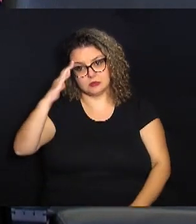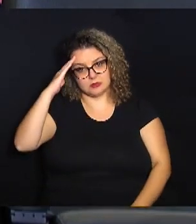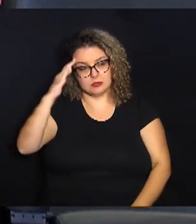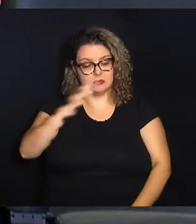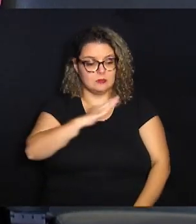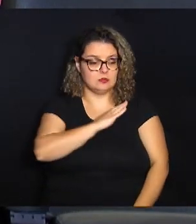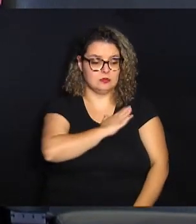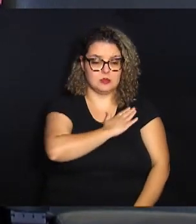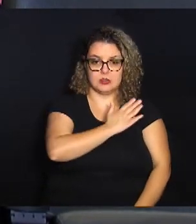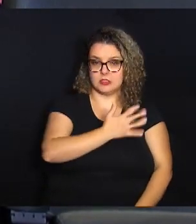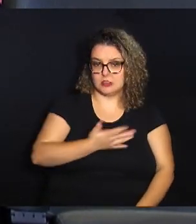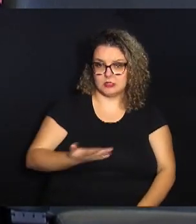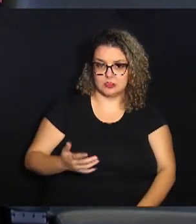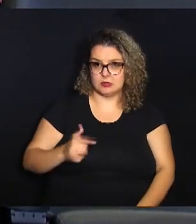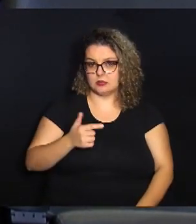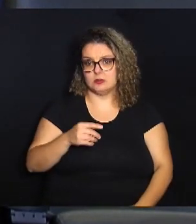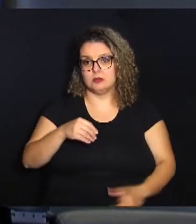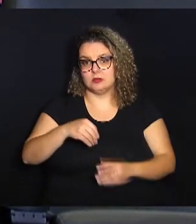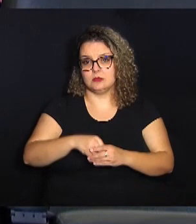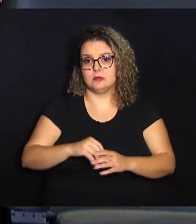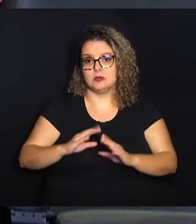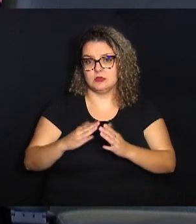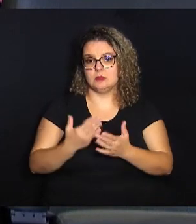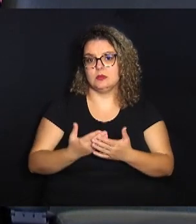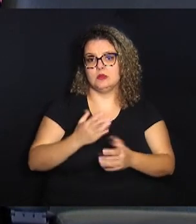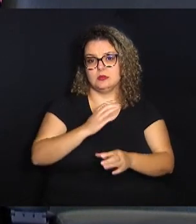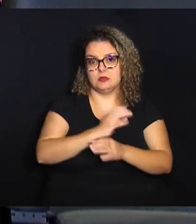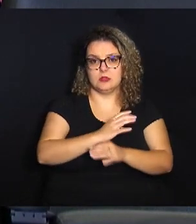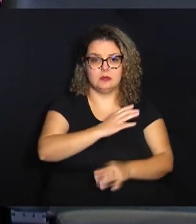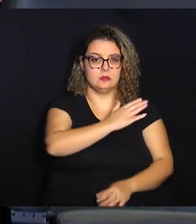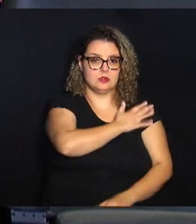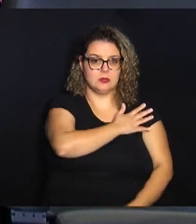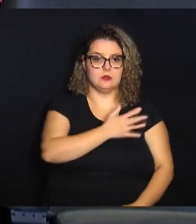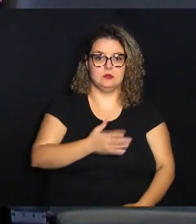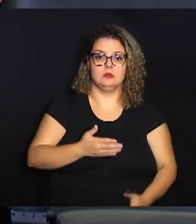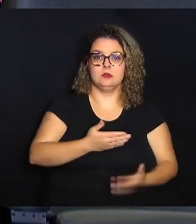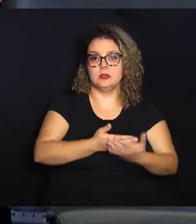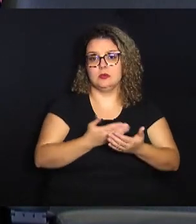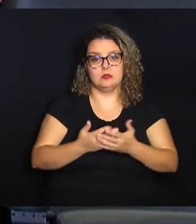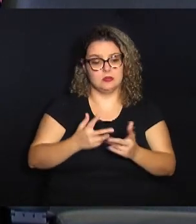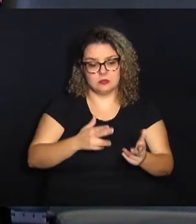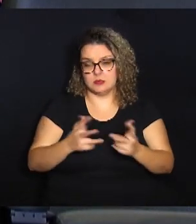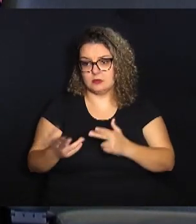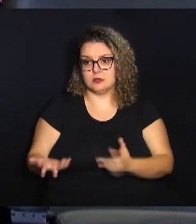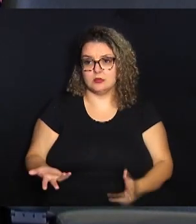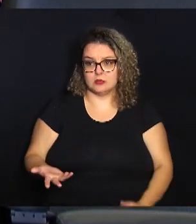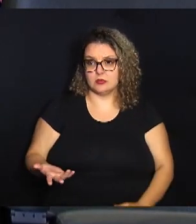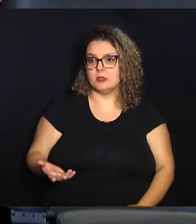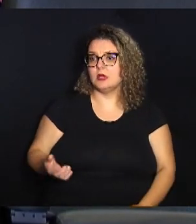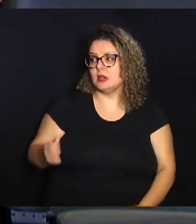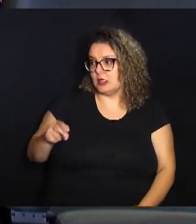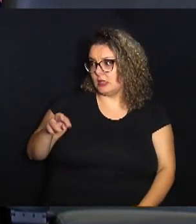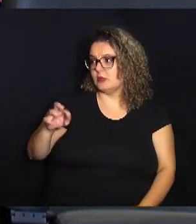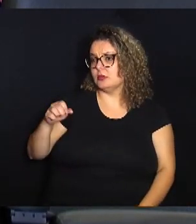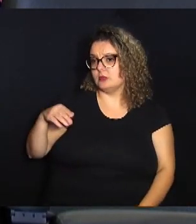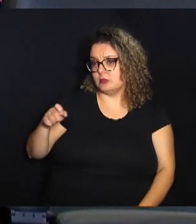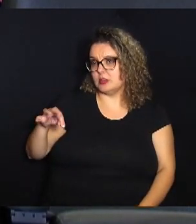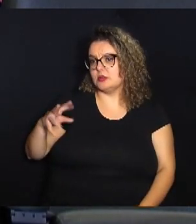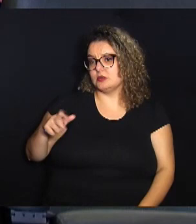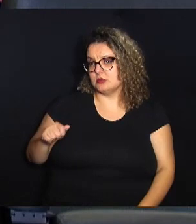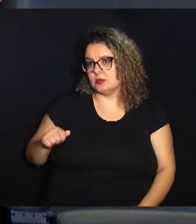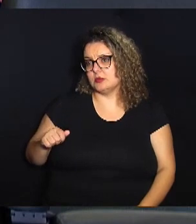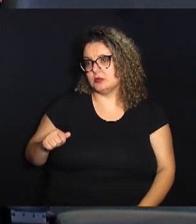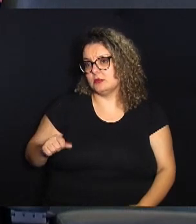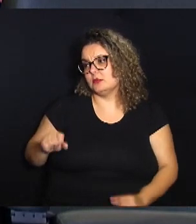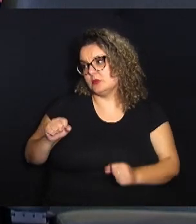não tenha militares, não seja uma escola militarizada para que ele estude no mesmo local. Senão automaticamente ela poderia estudar